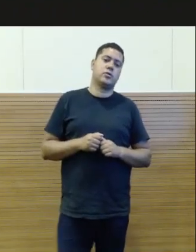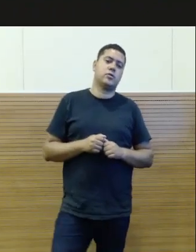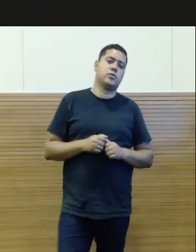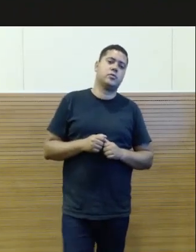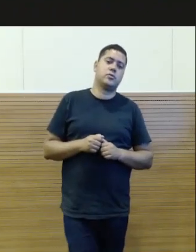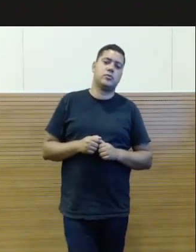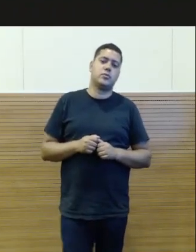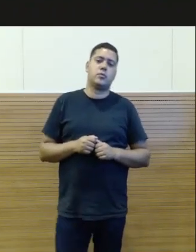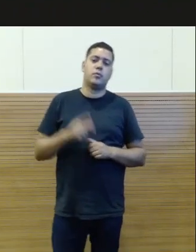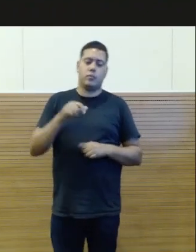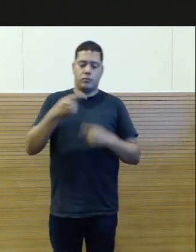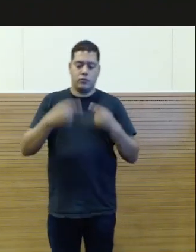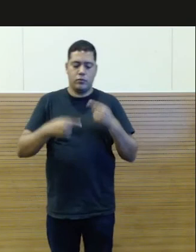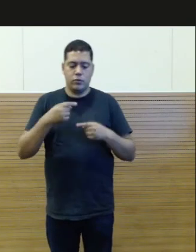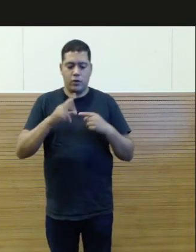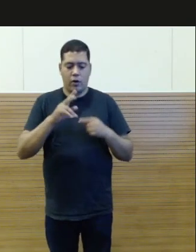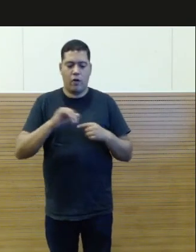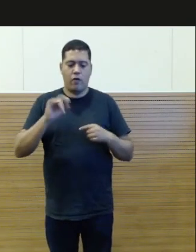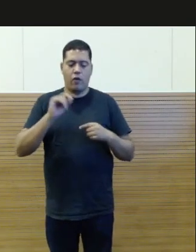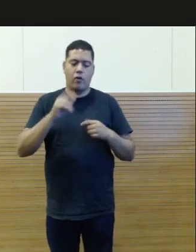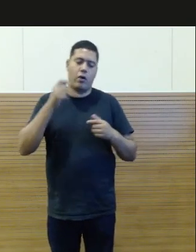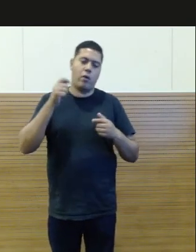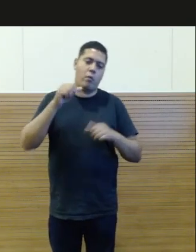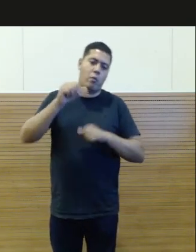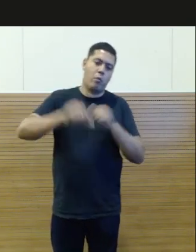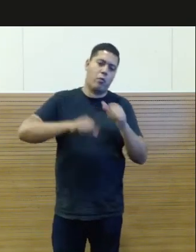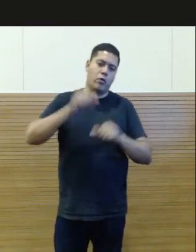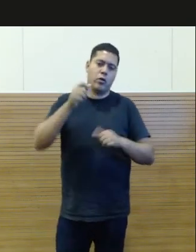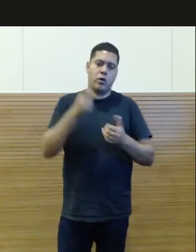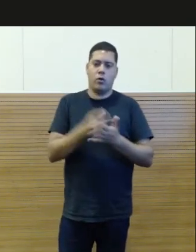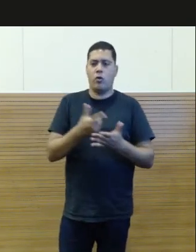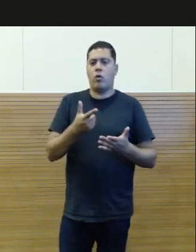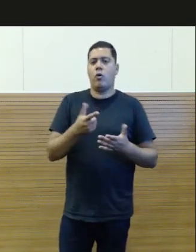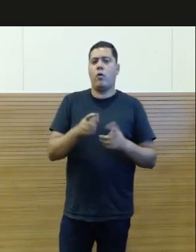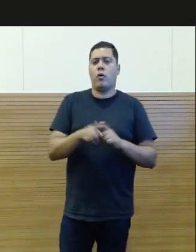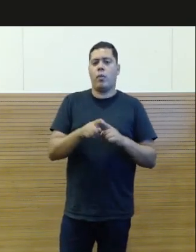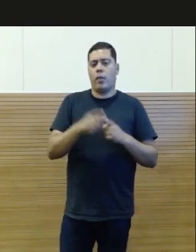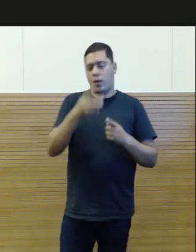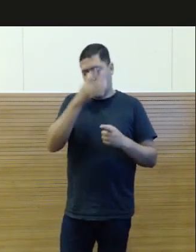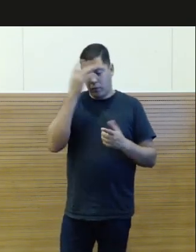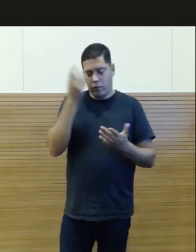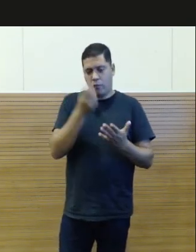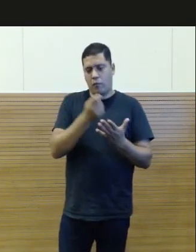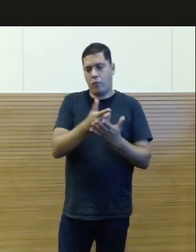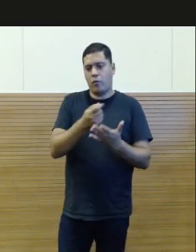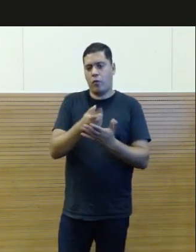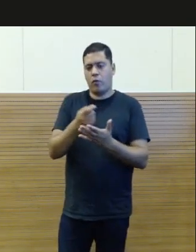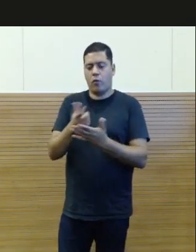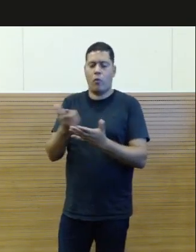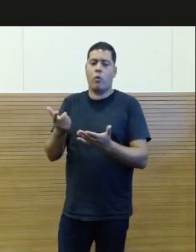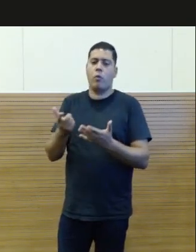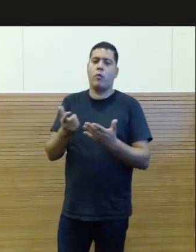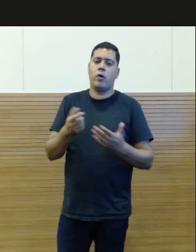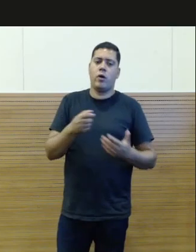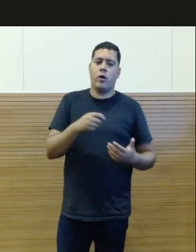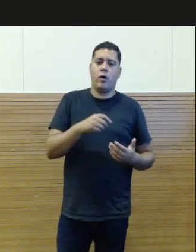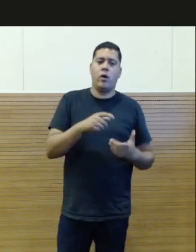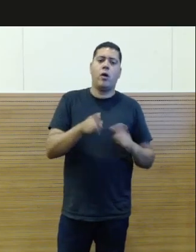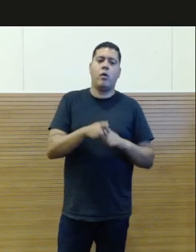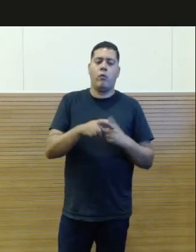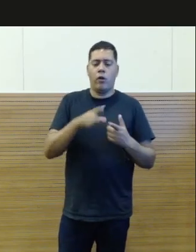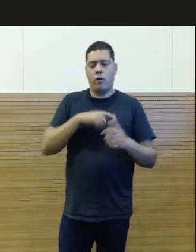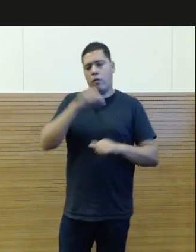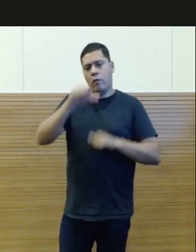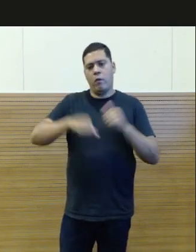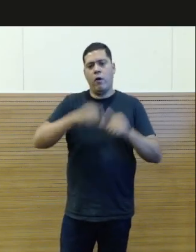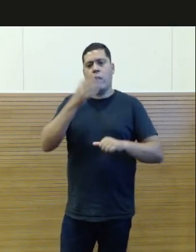vão gerar na mudança de compra e na decisão dos consumidores possa se refletir numa mudança na alimentação